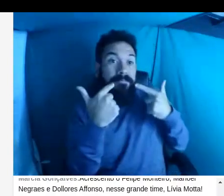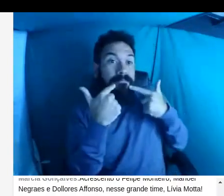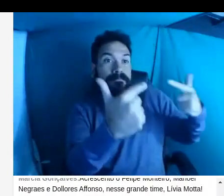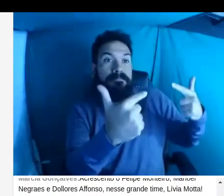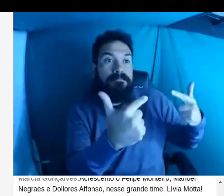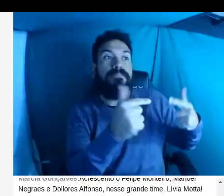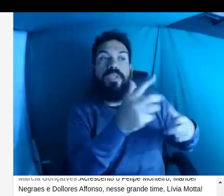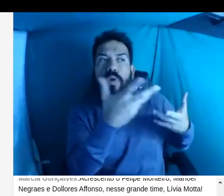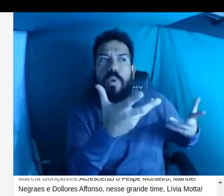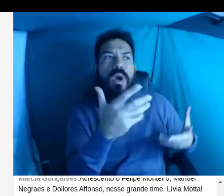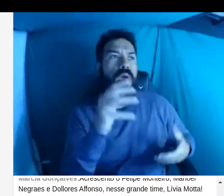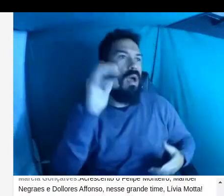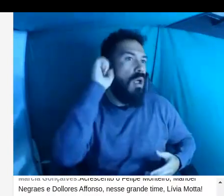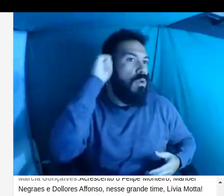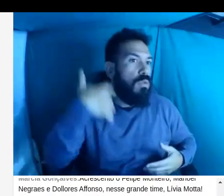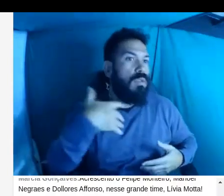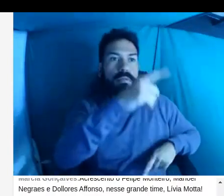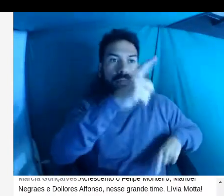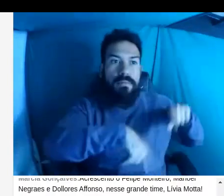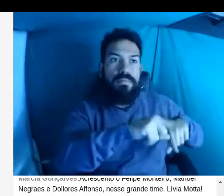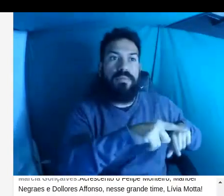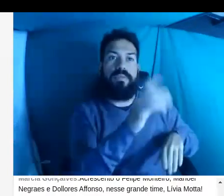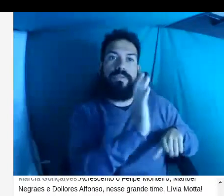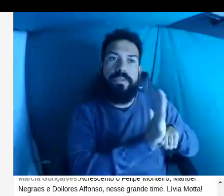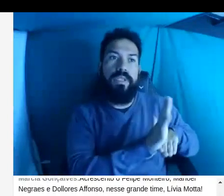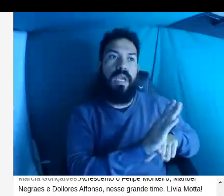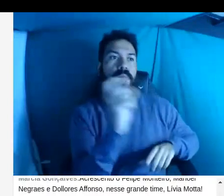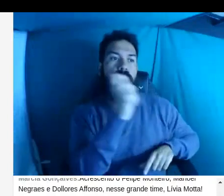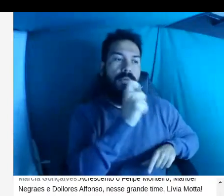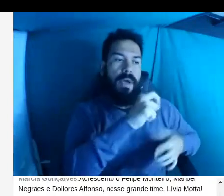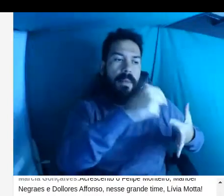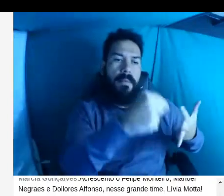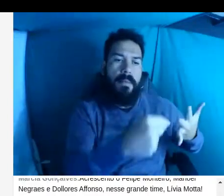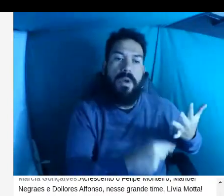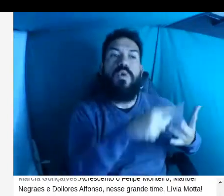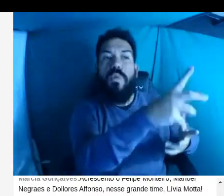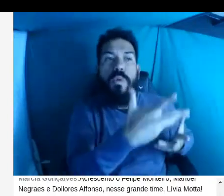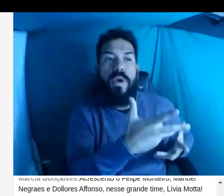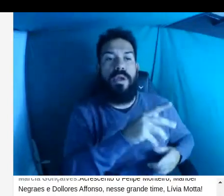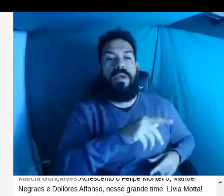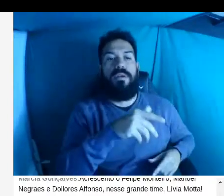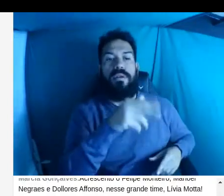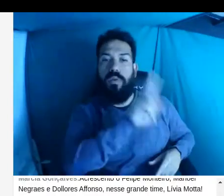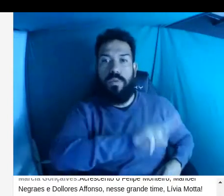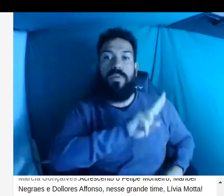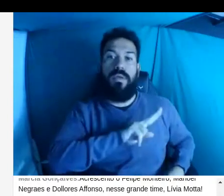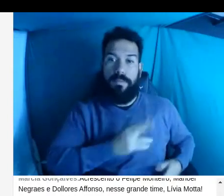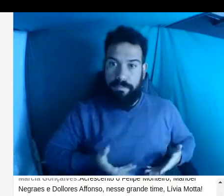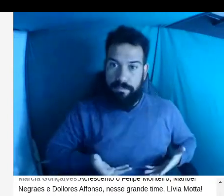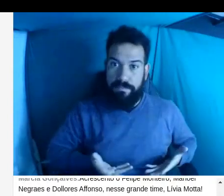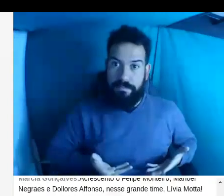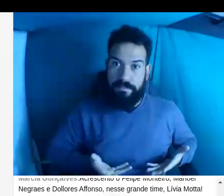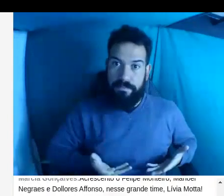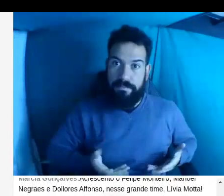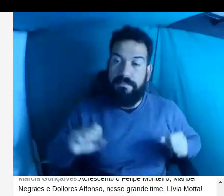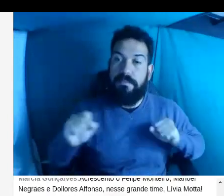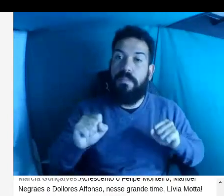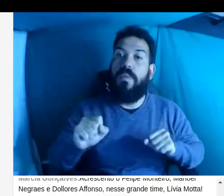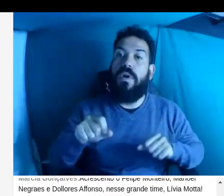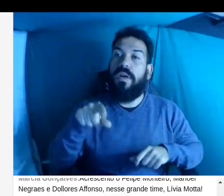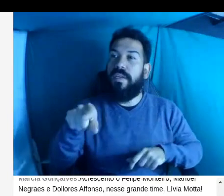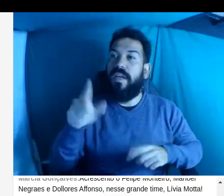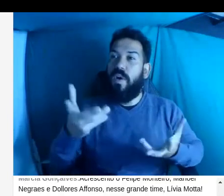que ele gostaria e que ela gostaria de usufruir. Seja nos streamings, seja